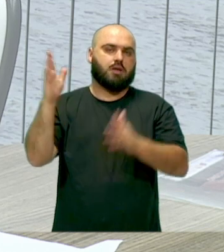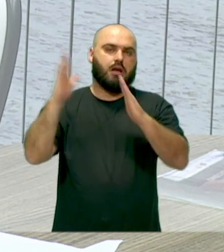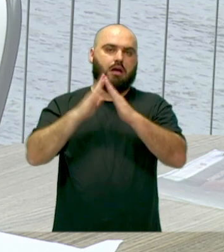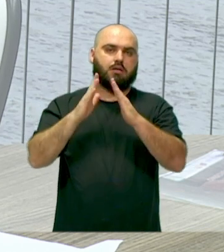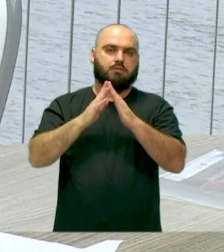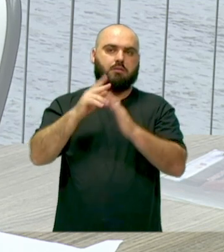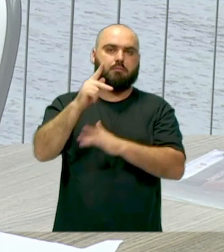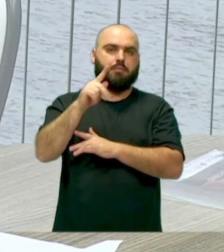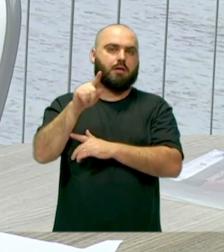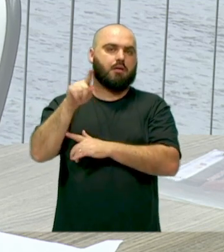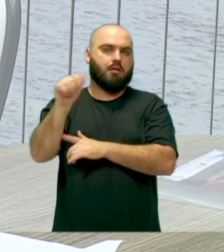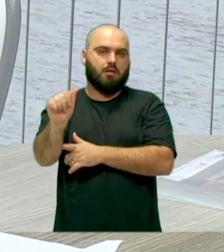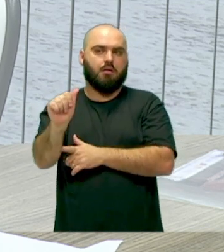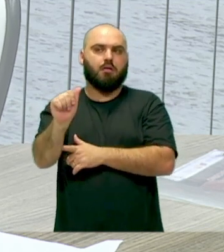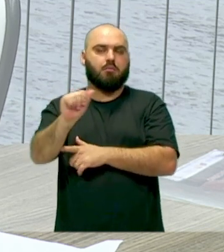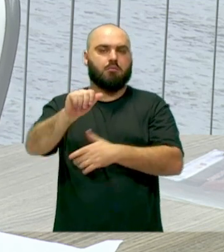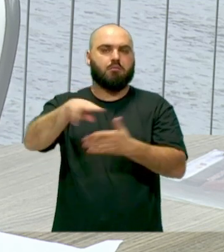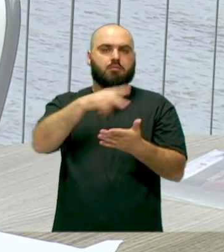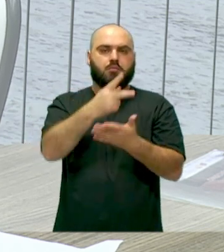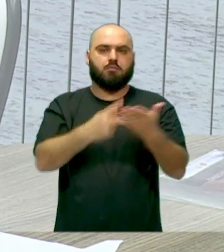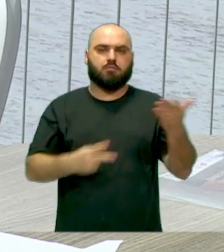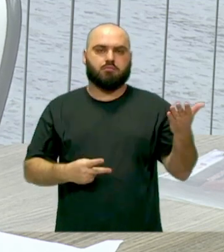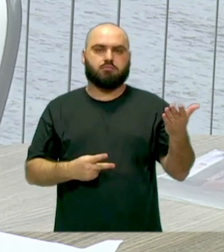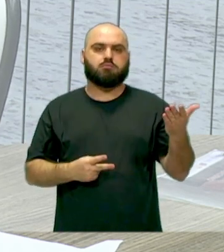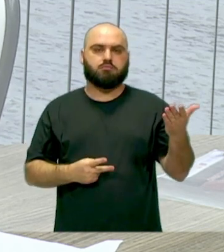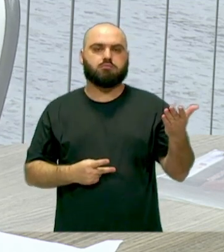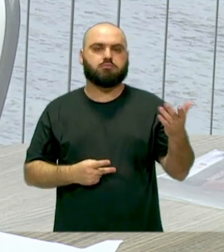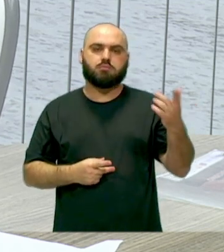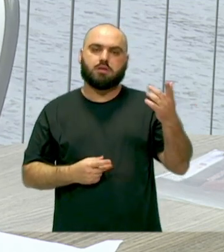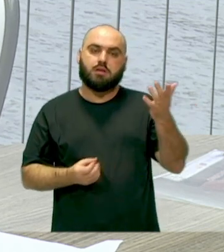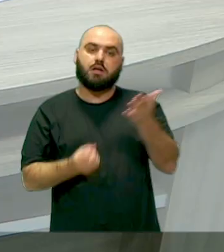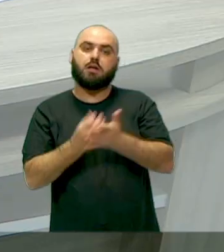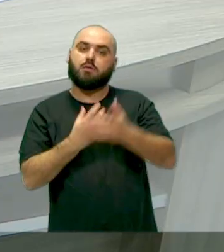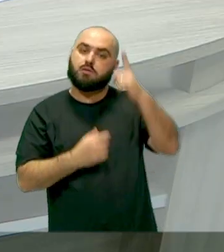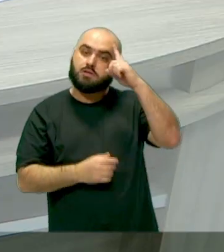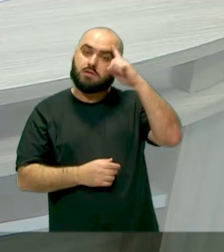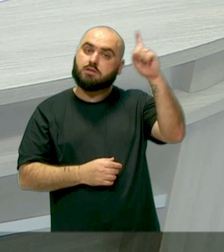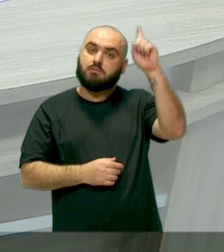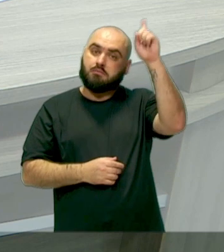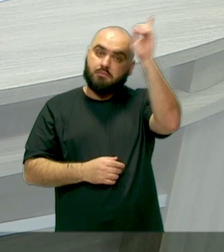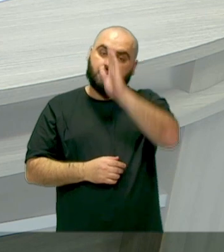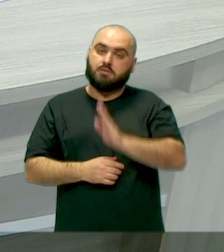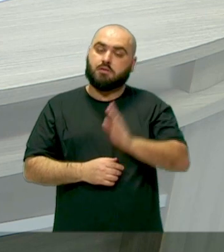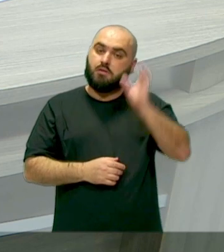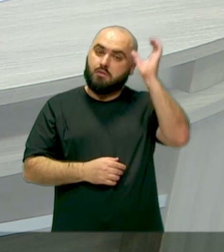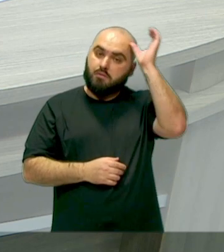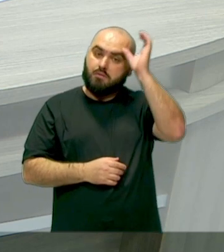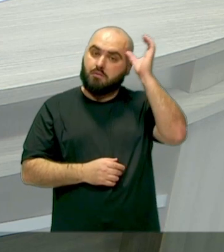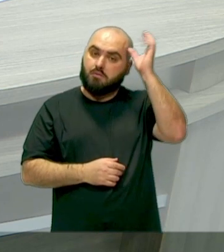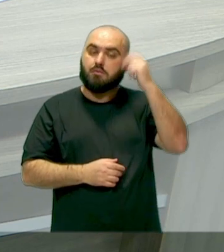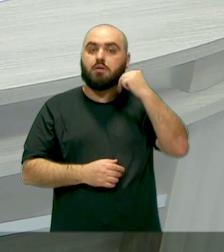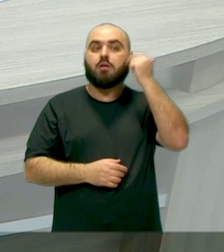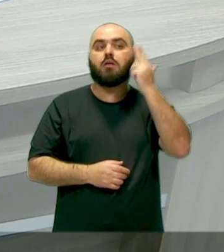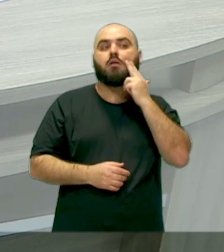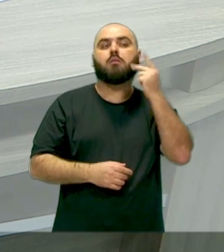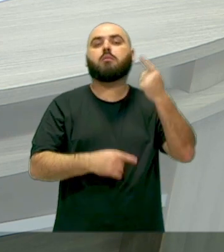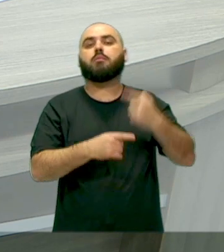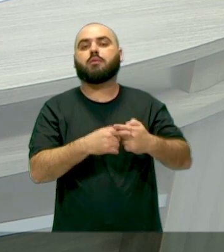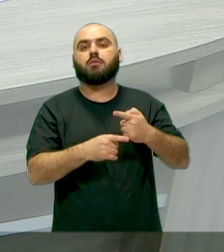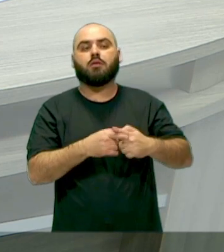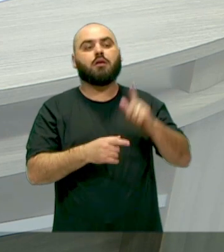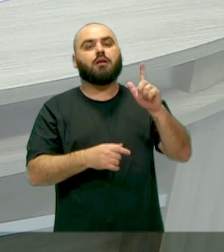poeta, que criou o Dia Nacional da Consciência Negra, porque